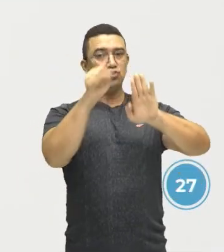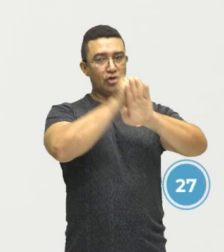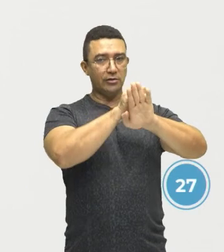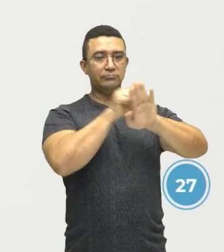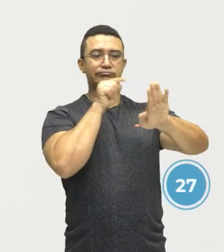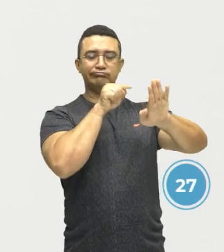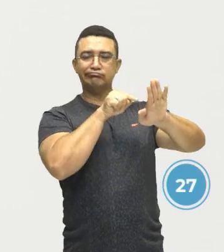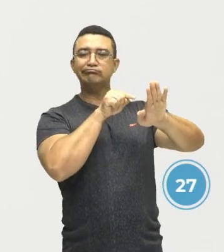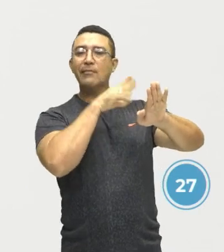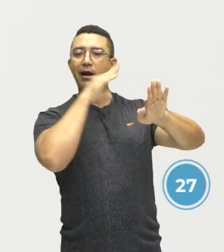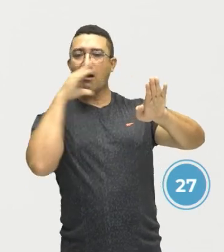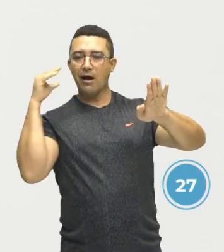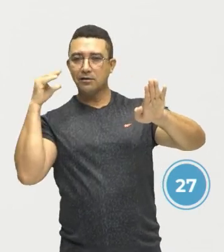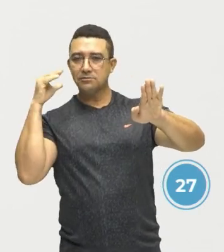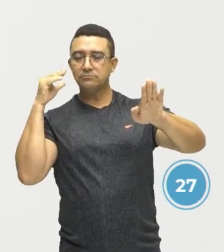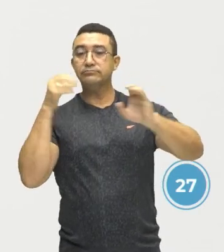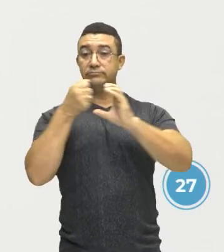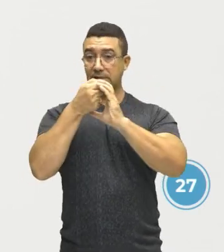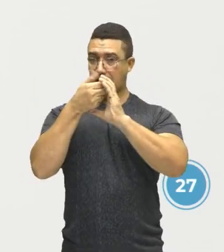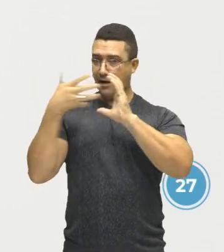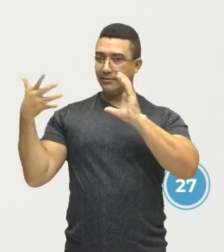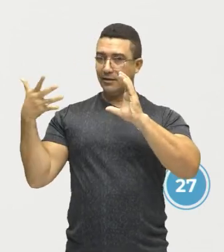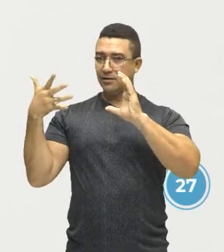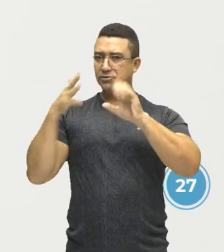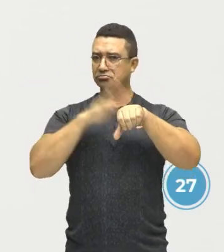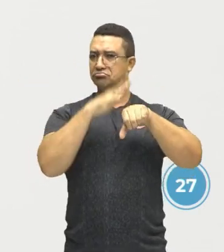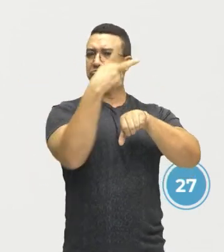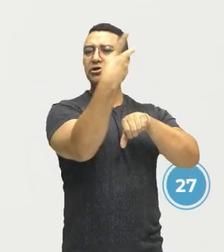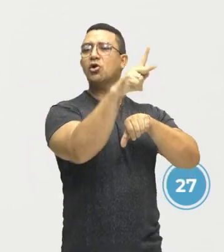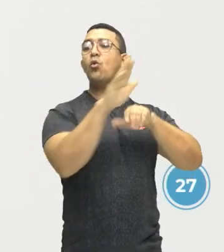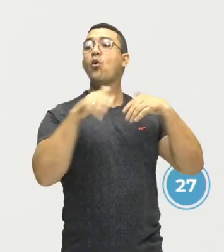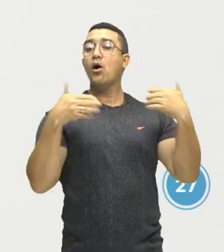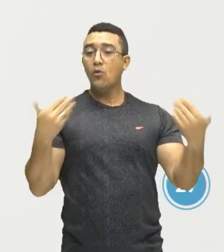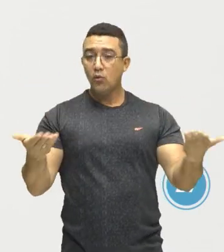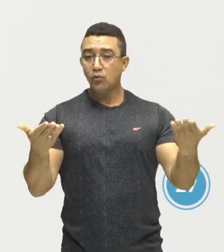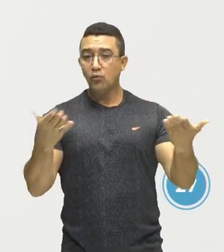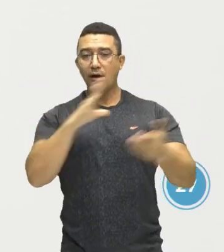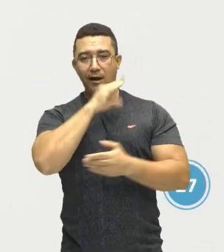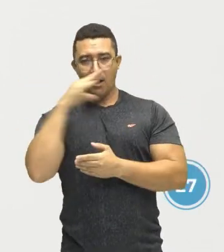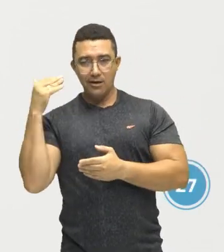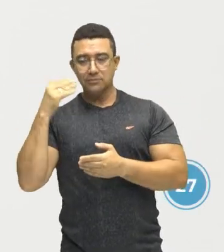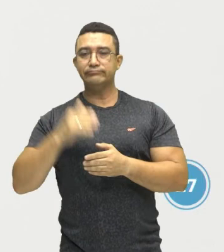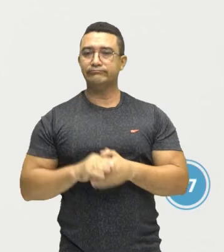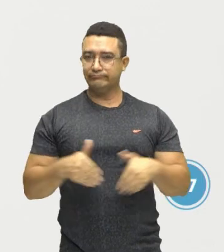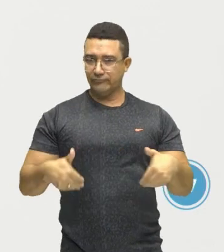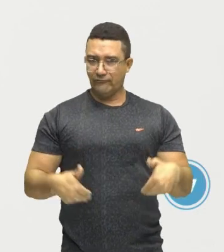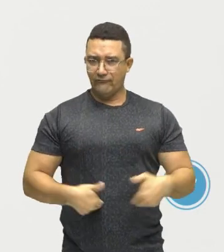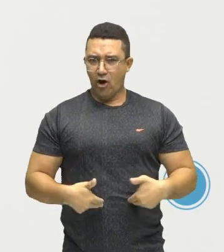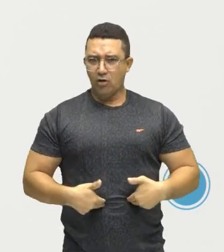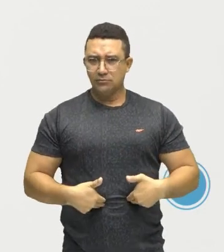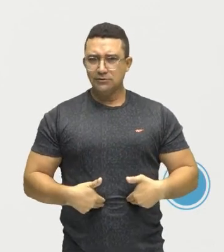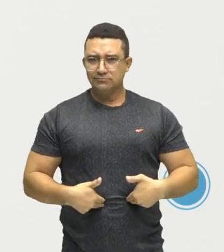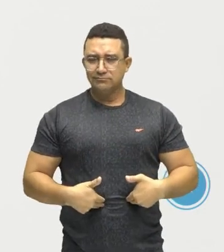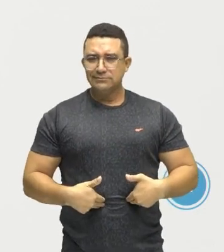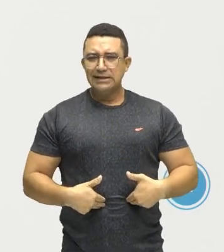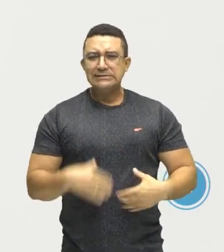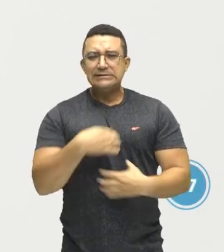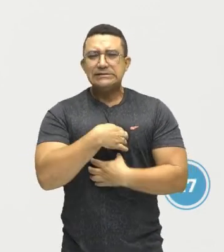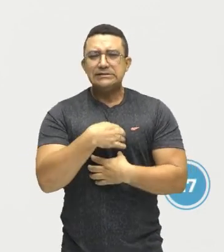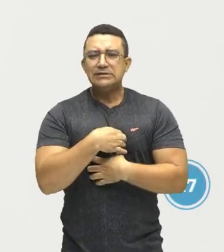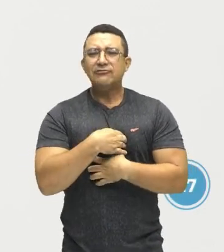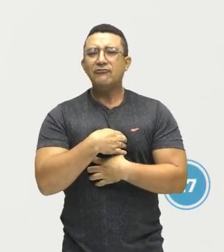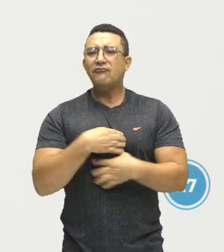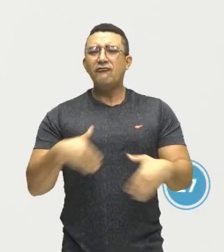sujeito. Característica do sujeito, qual era essa característica da criança? Com fome, não é isso? Não é uma característica?